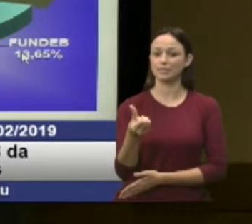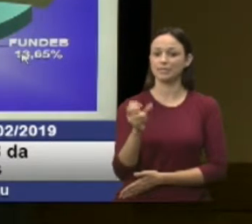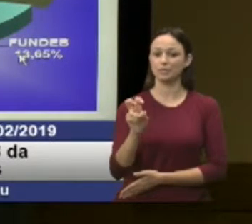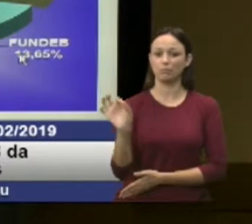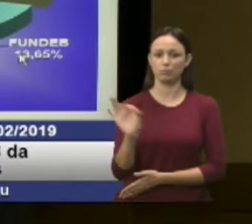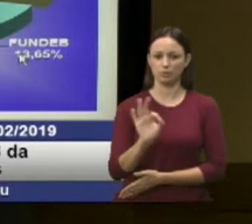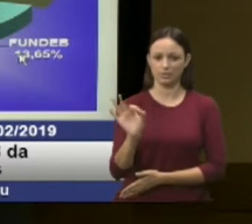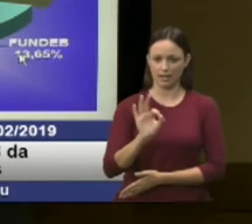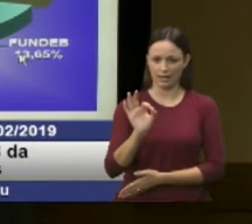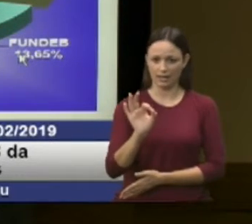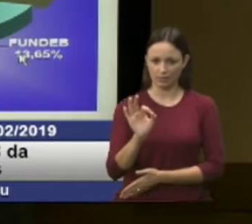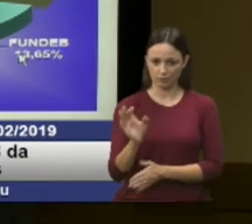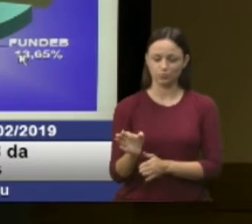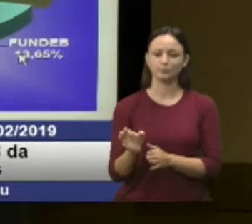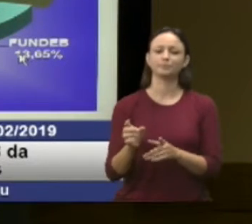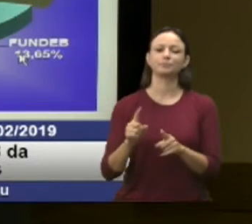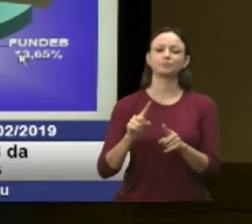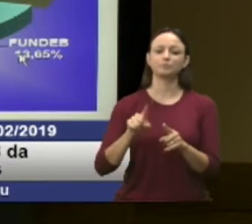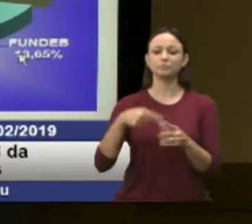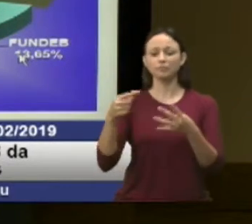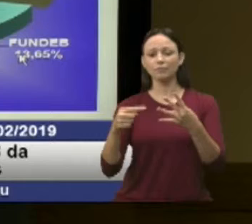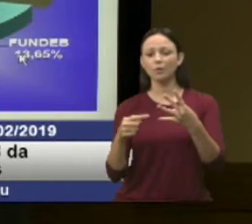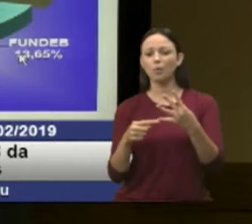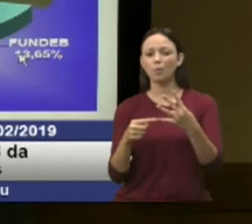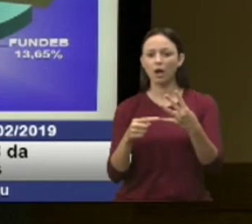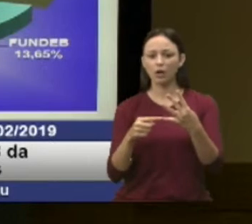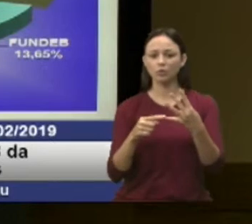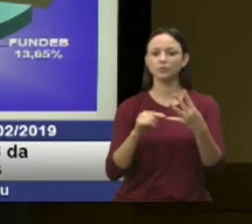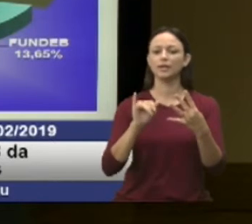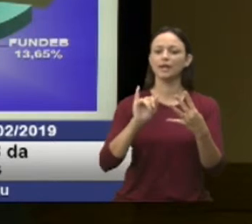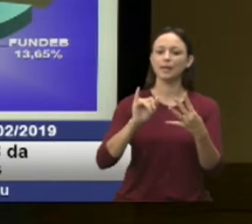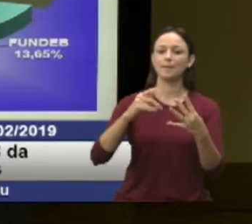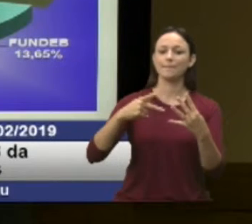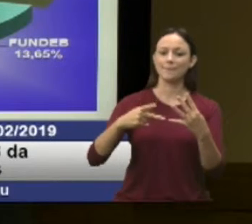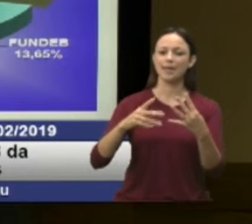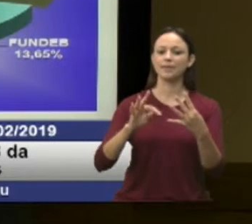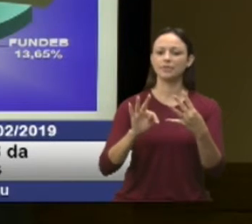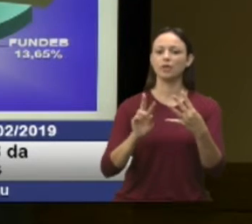13,65%. E, em quarto lugar, o IPTU,